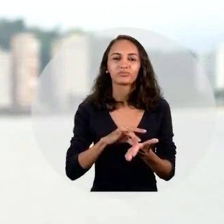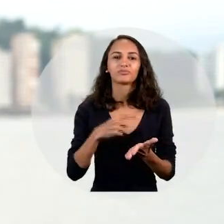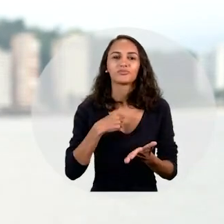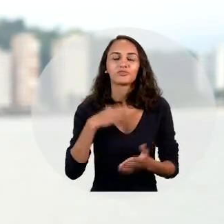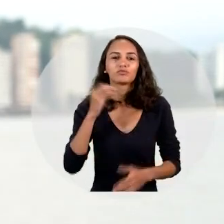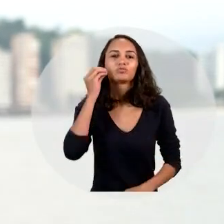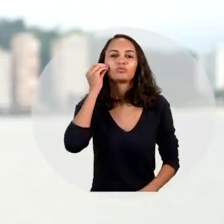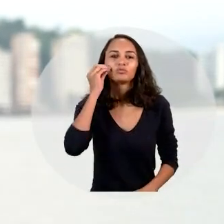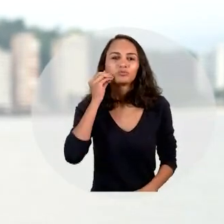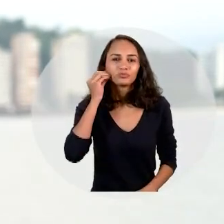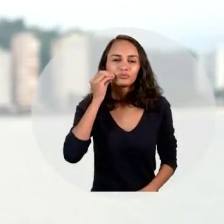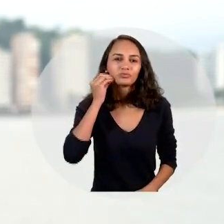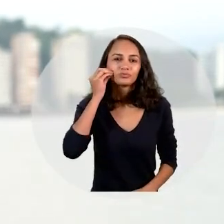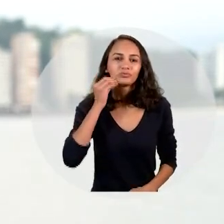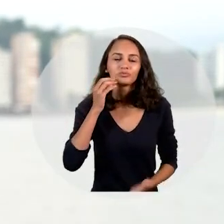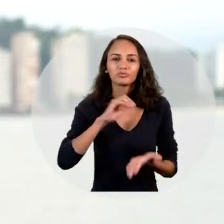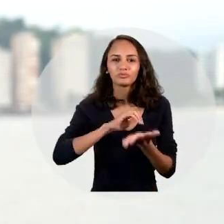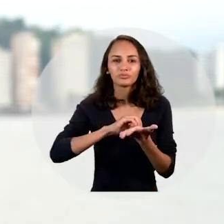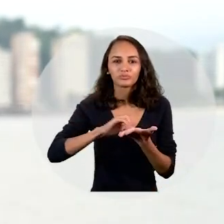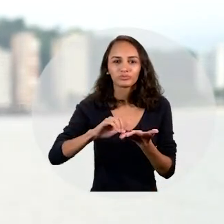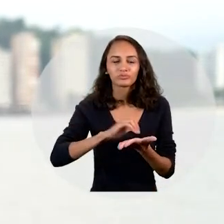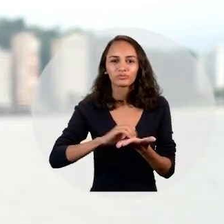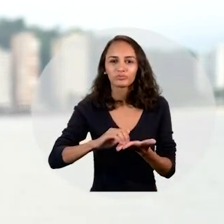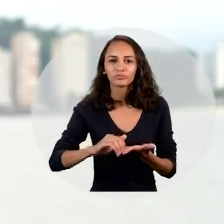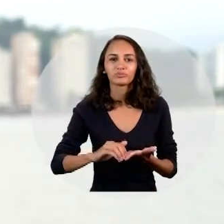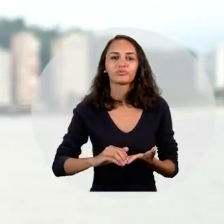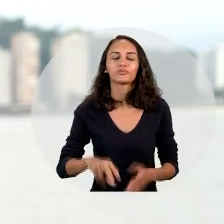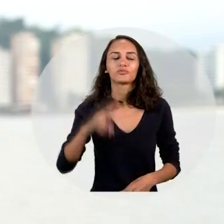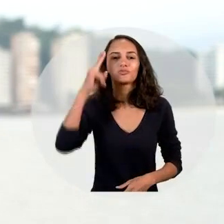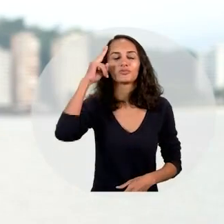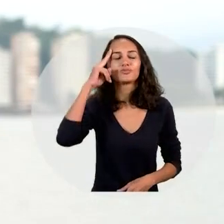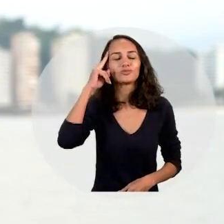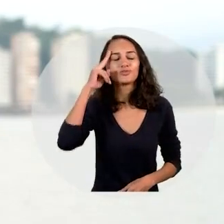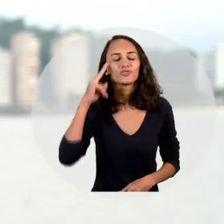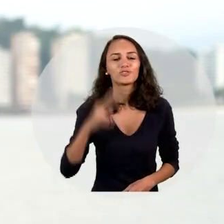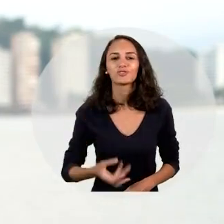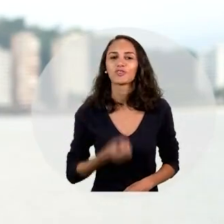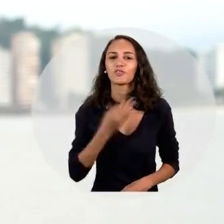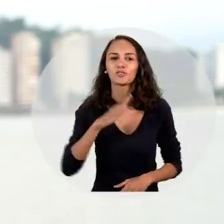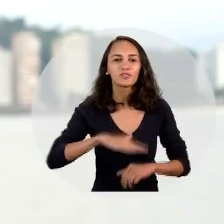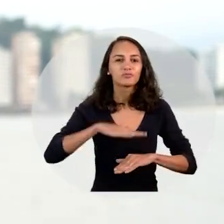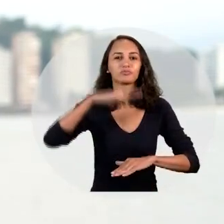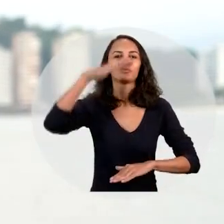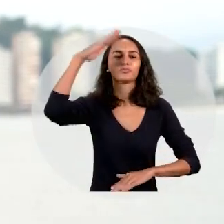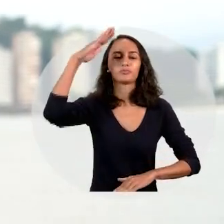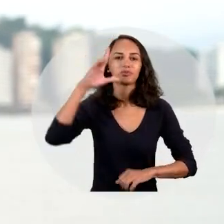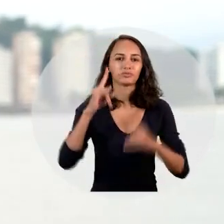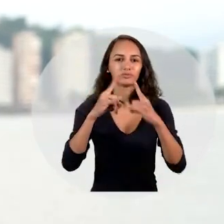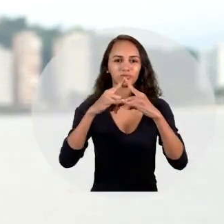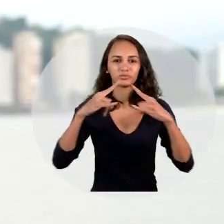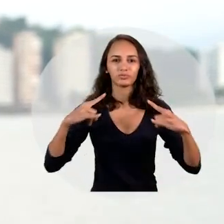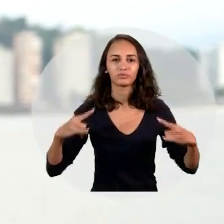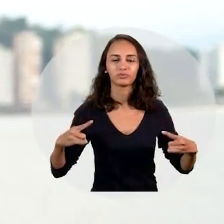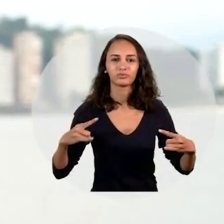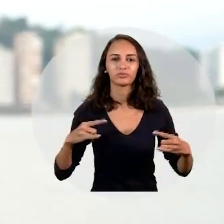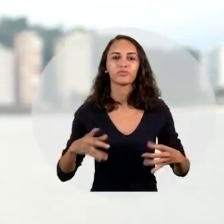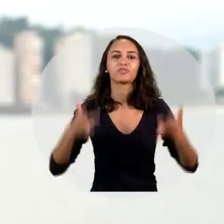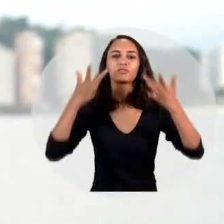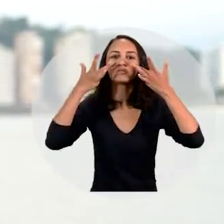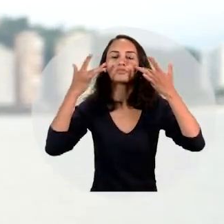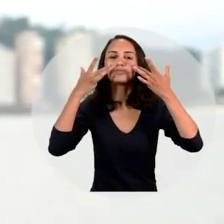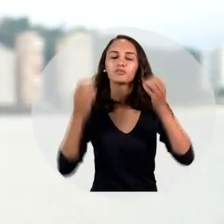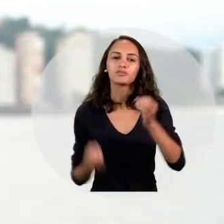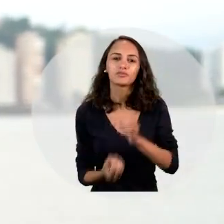eu tive a oportunidade como secretário de sonhar coisas maiores para a cidade de São Vicente.